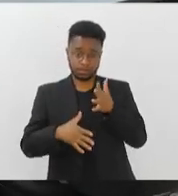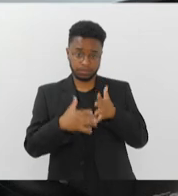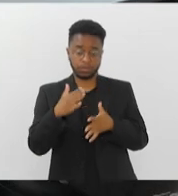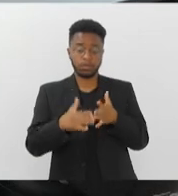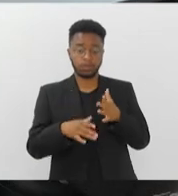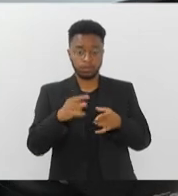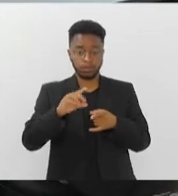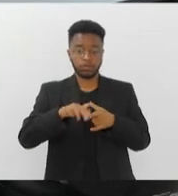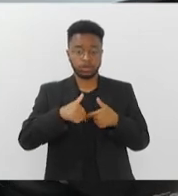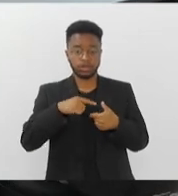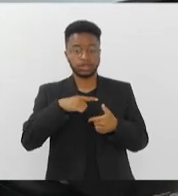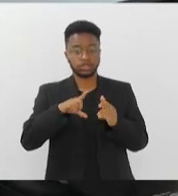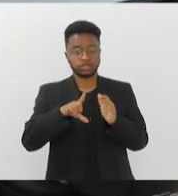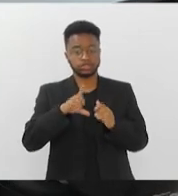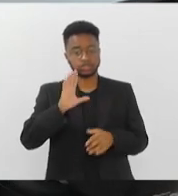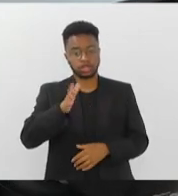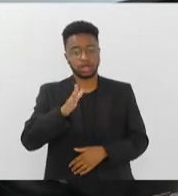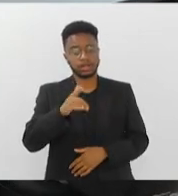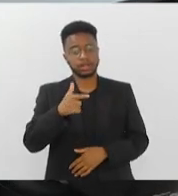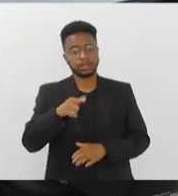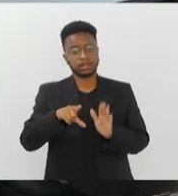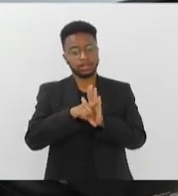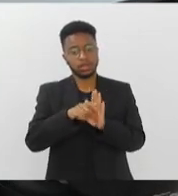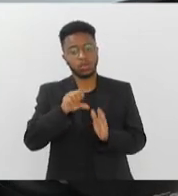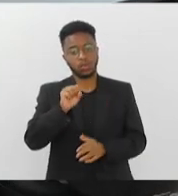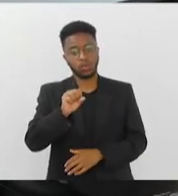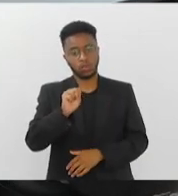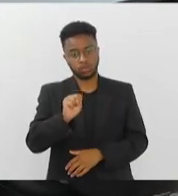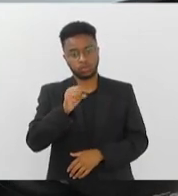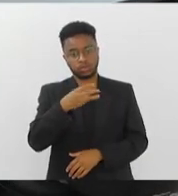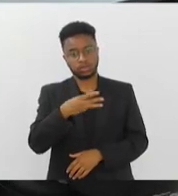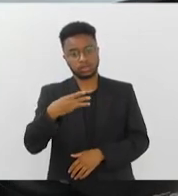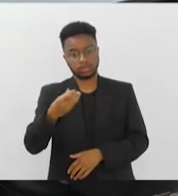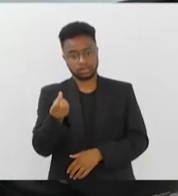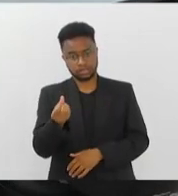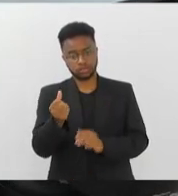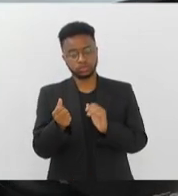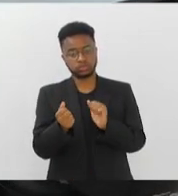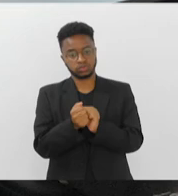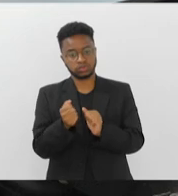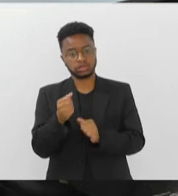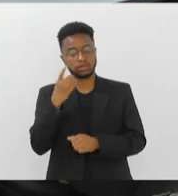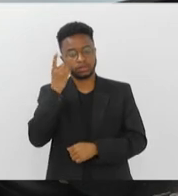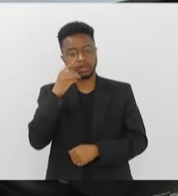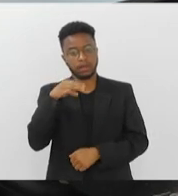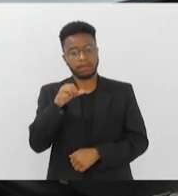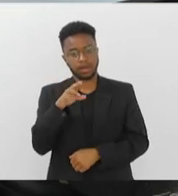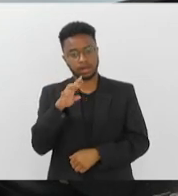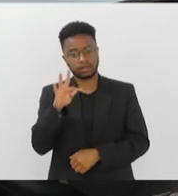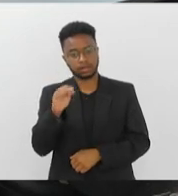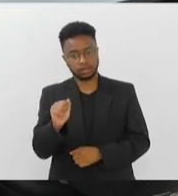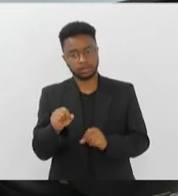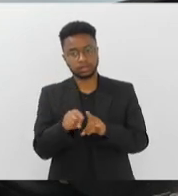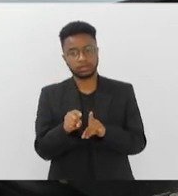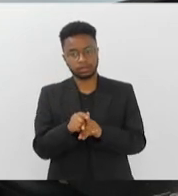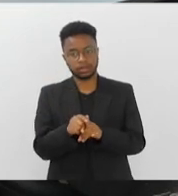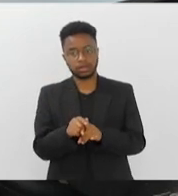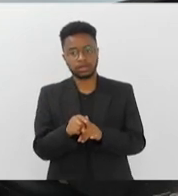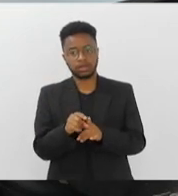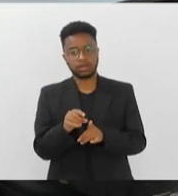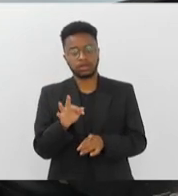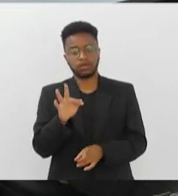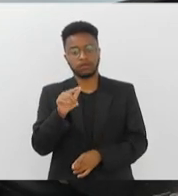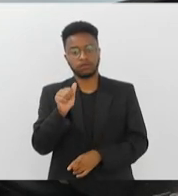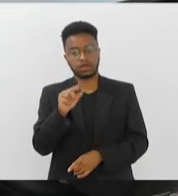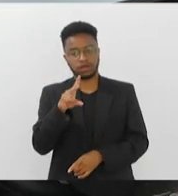da 8.386, a lei da deputada Marta Rocha com o deputado Flávio Serafini. O programa já existe. Então, na